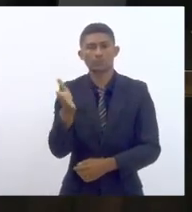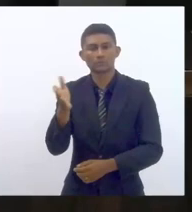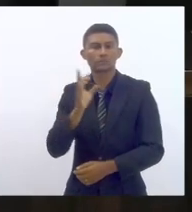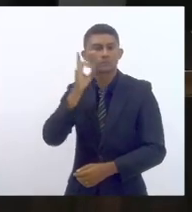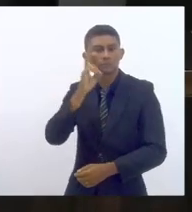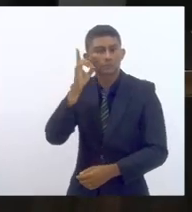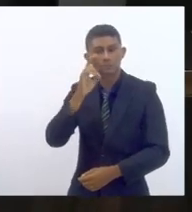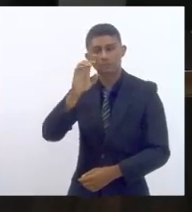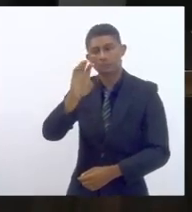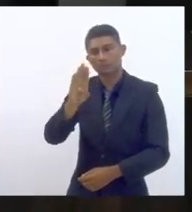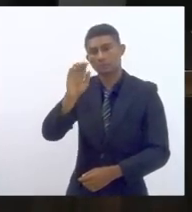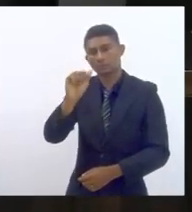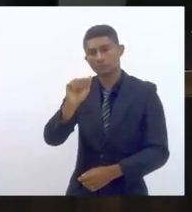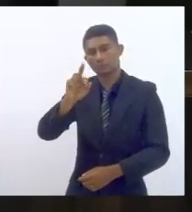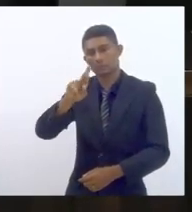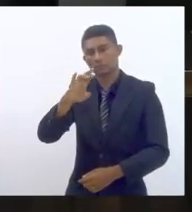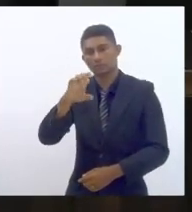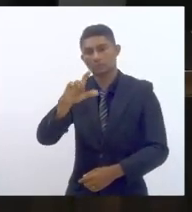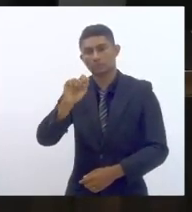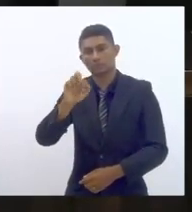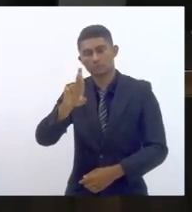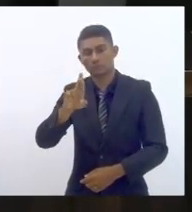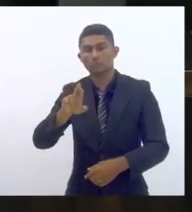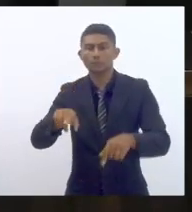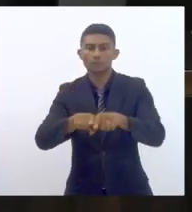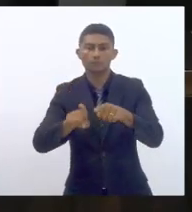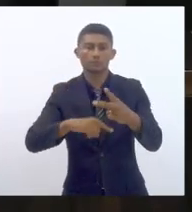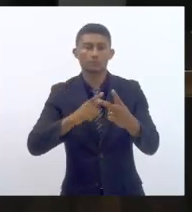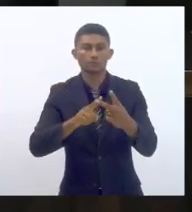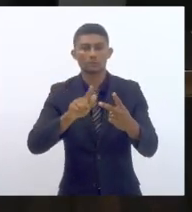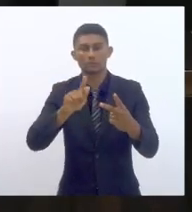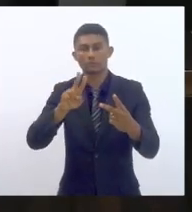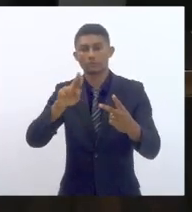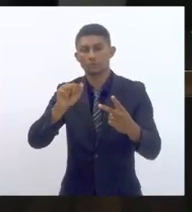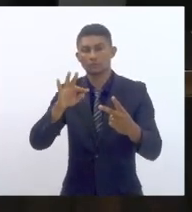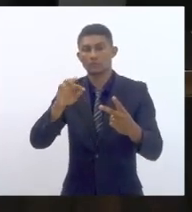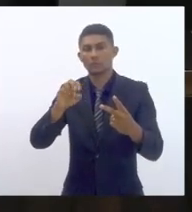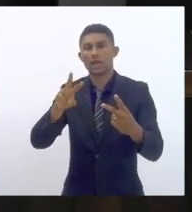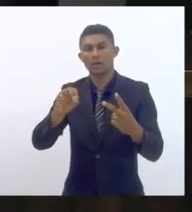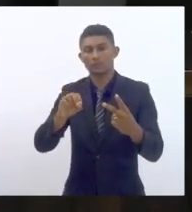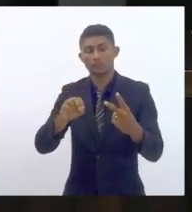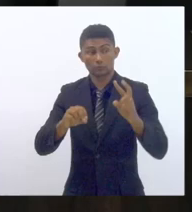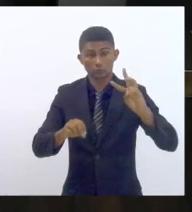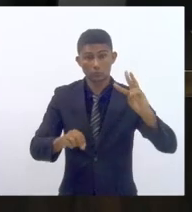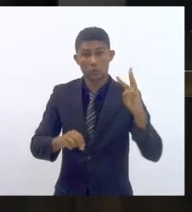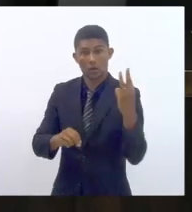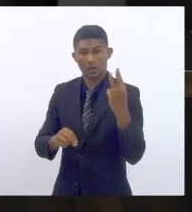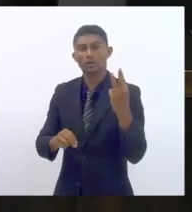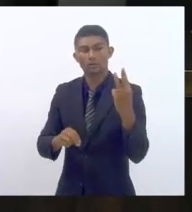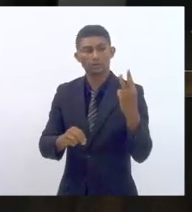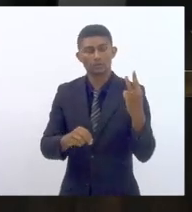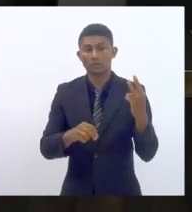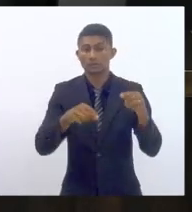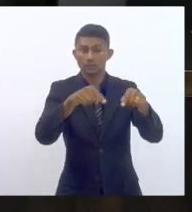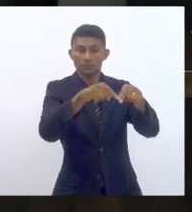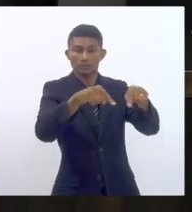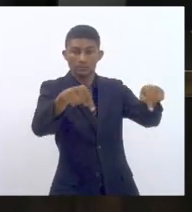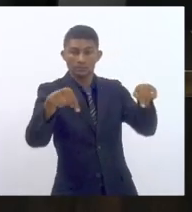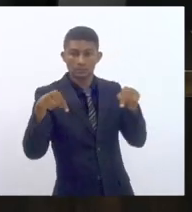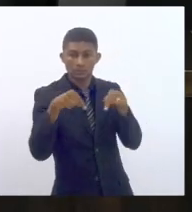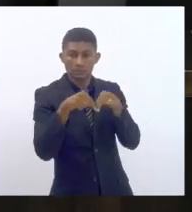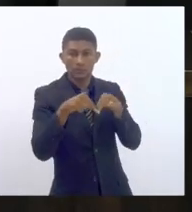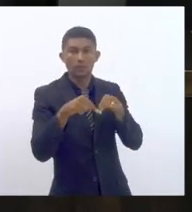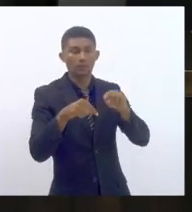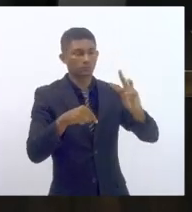Bacelar, deputado Gustavo Schmidt, e eu estivemos com o Bacelar lá no gabinete e fizemos um